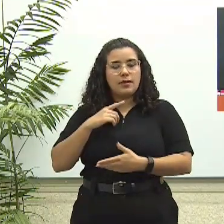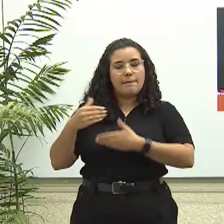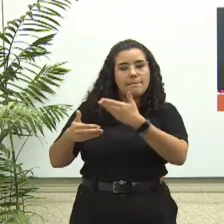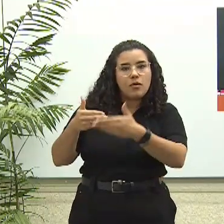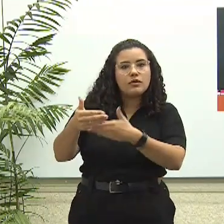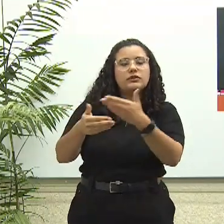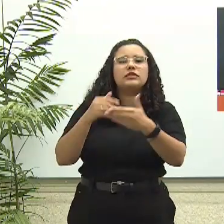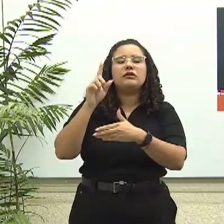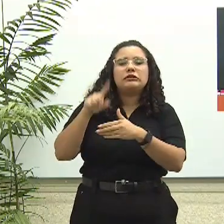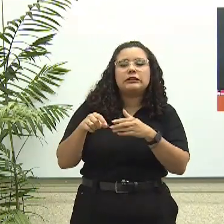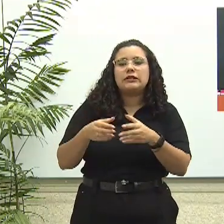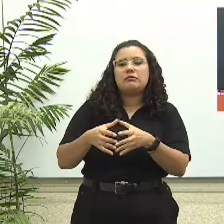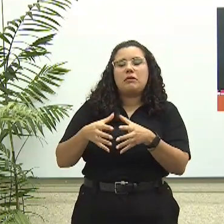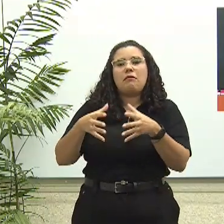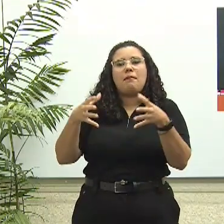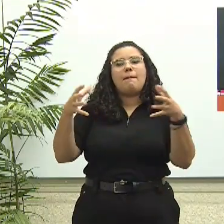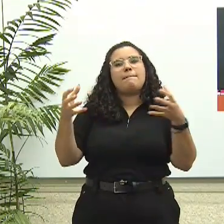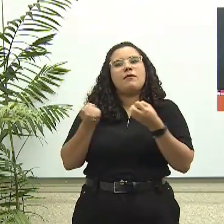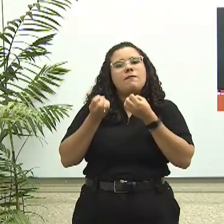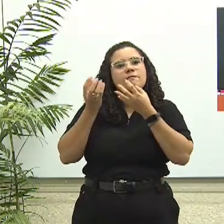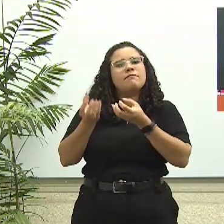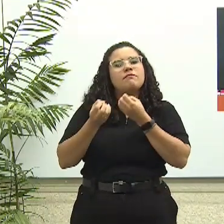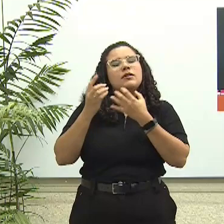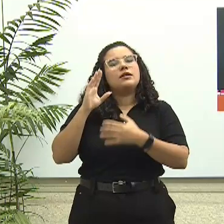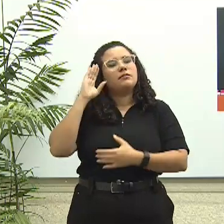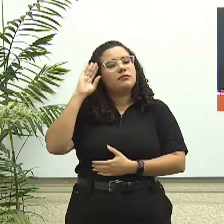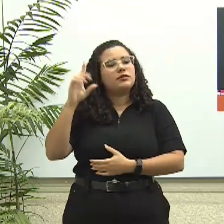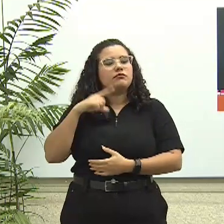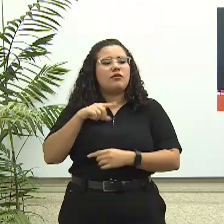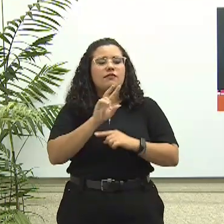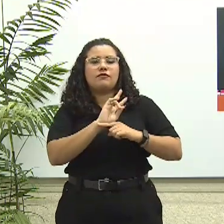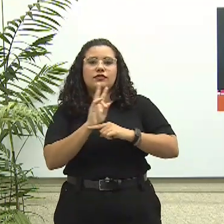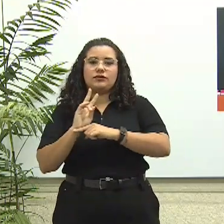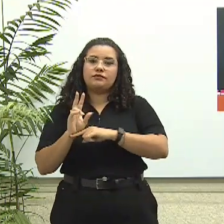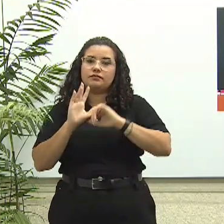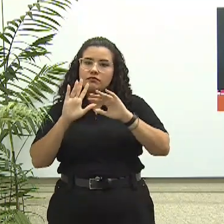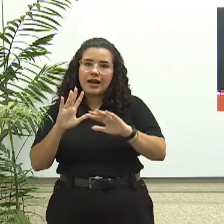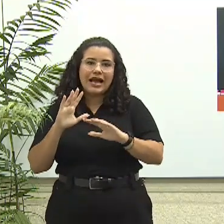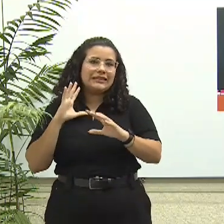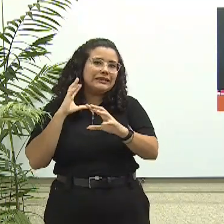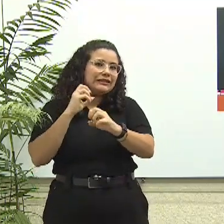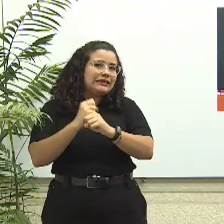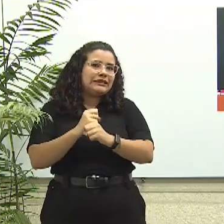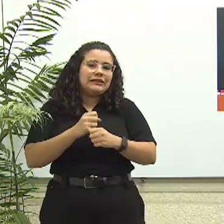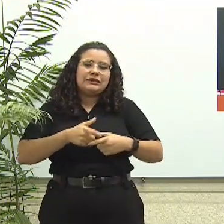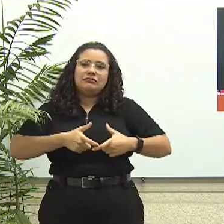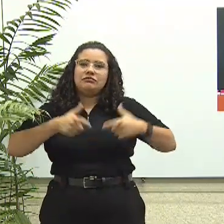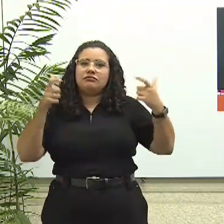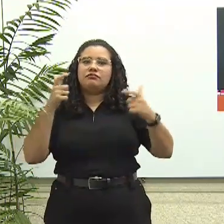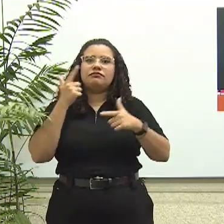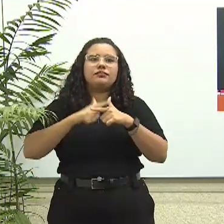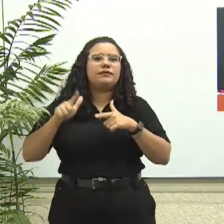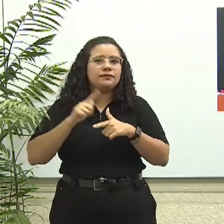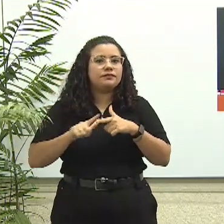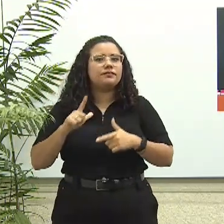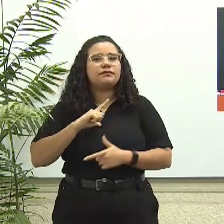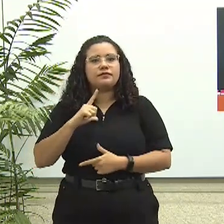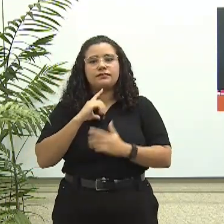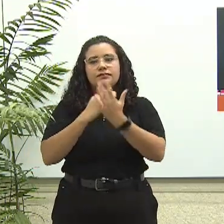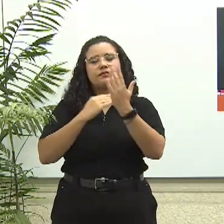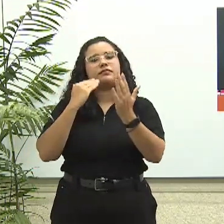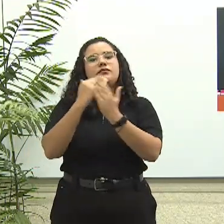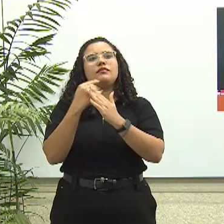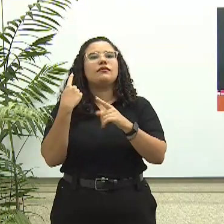de acumulação primitiva de dados que vem inclusive pelo vigilantismo mas o resultado é catastrófico quando se fez o e